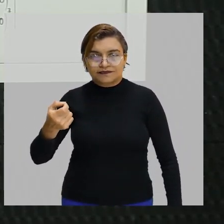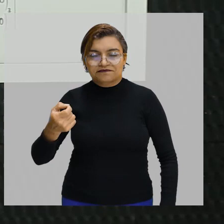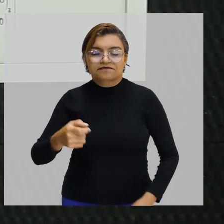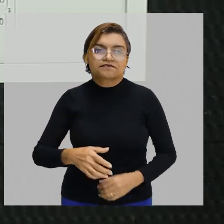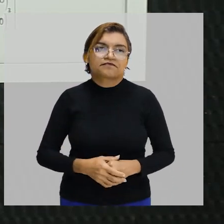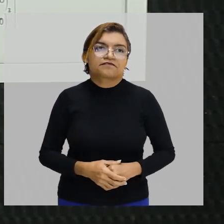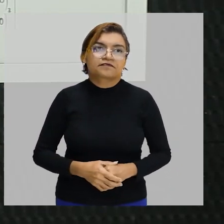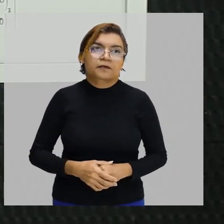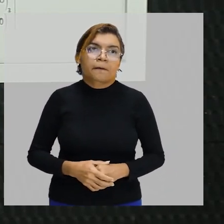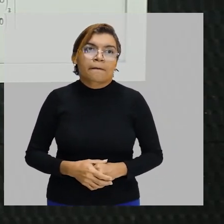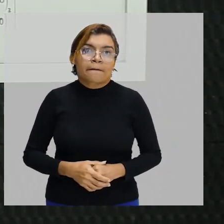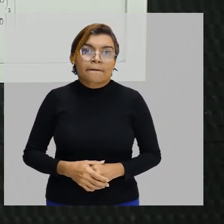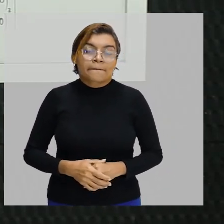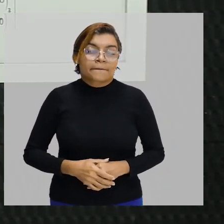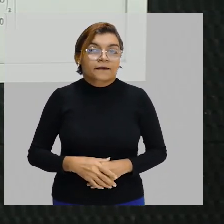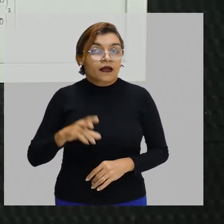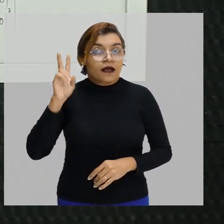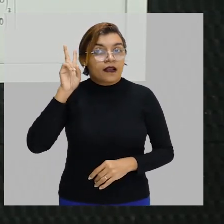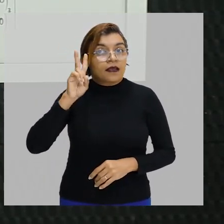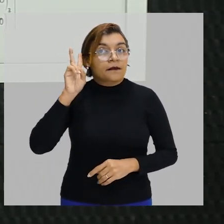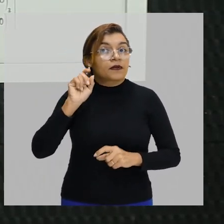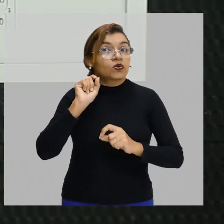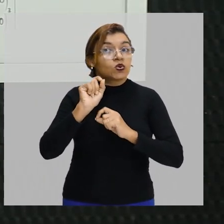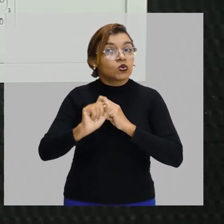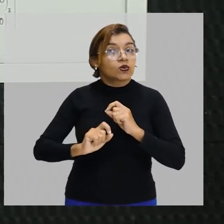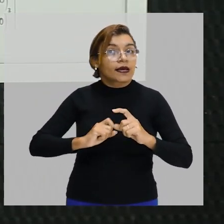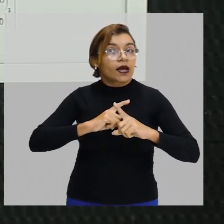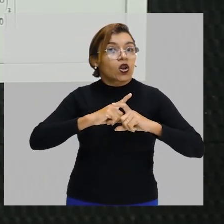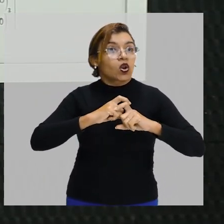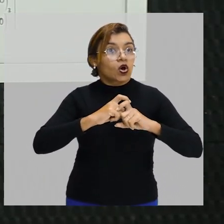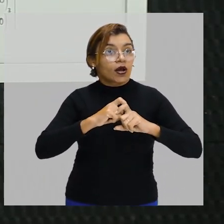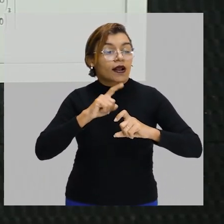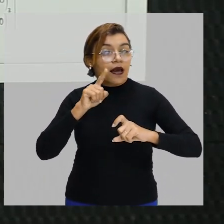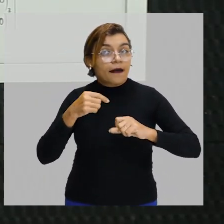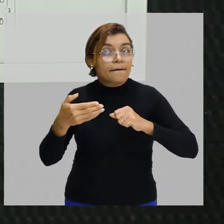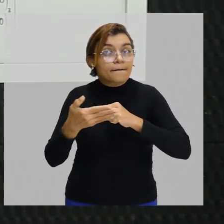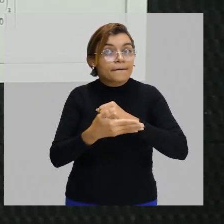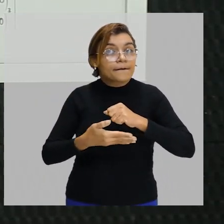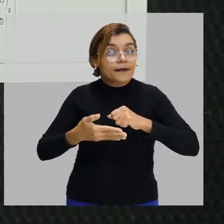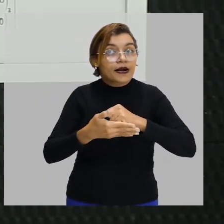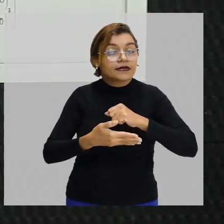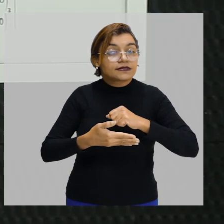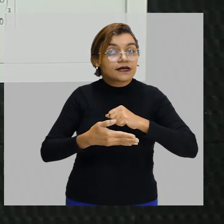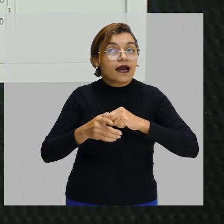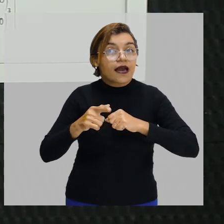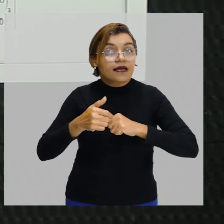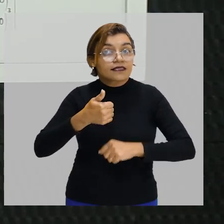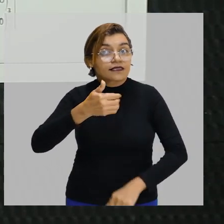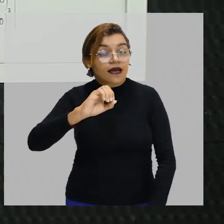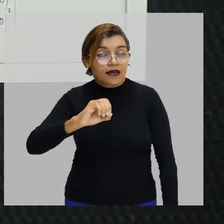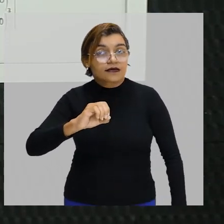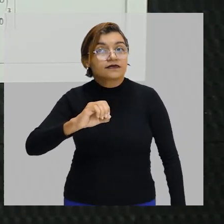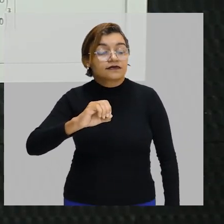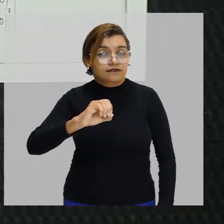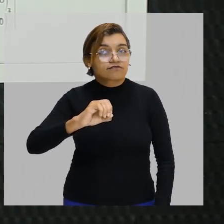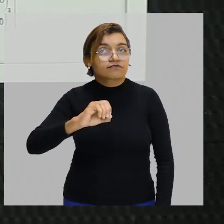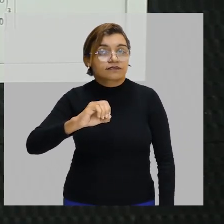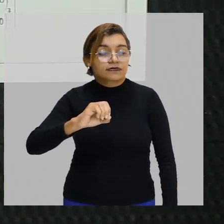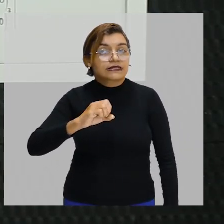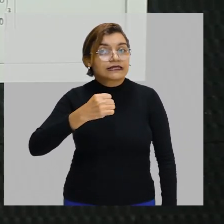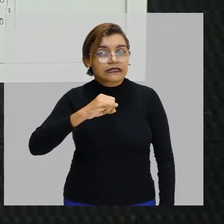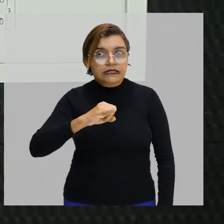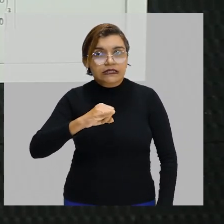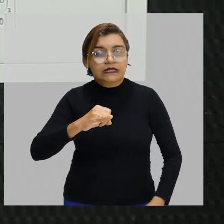certo? Lembrando que esse logaritmo, a base dele é 10, né? Quando não tem a base, subtende-se aí que